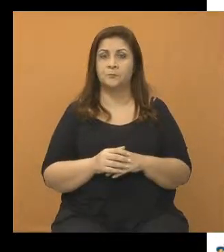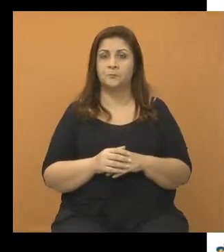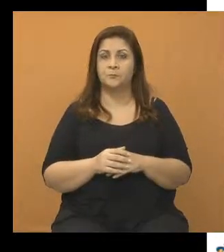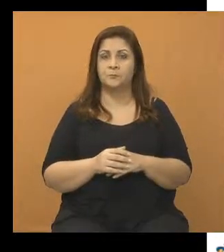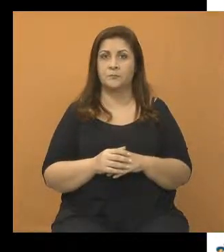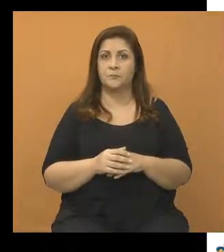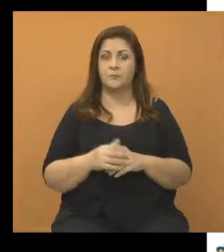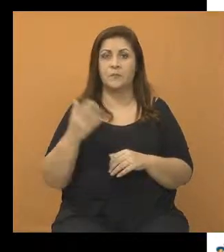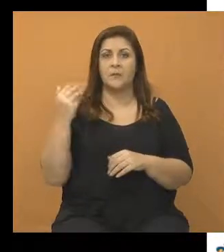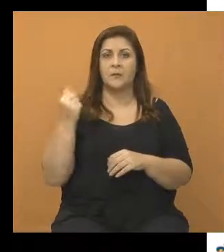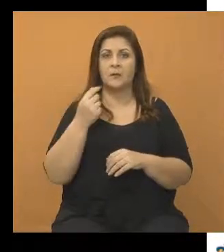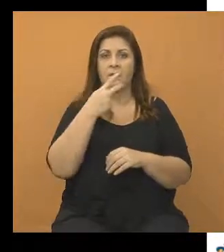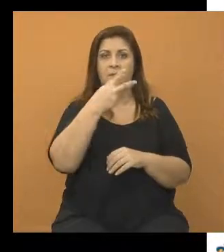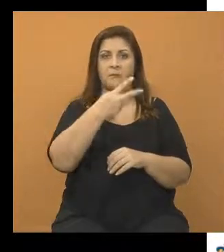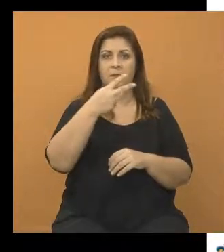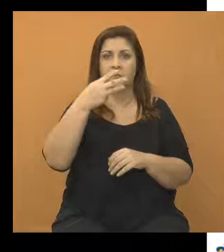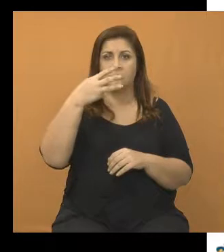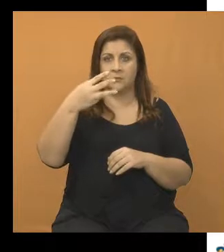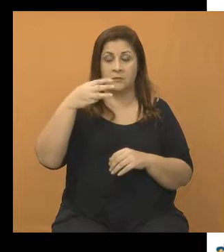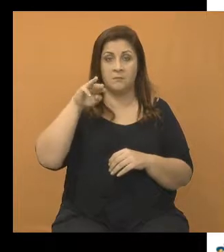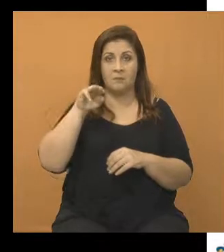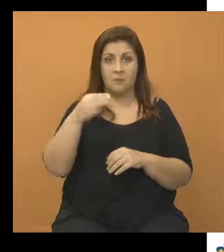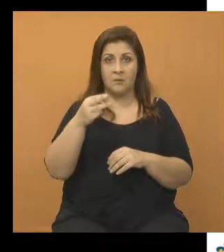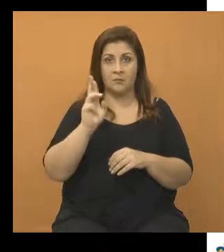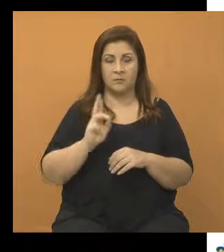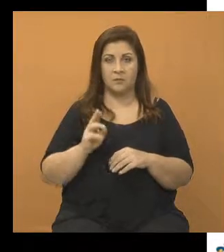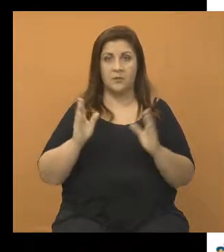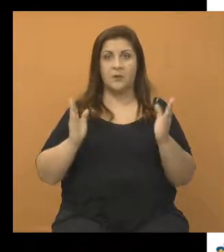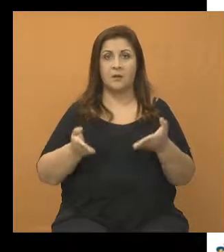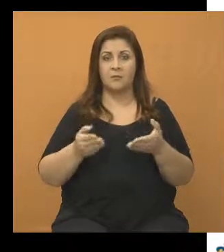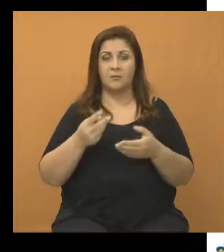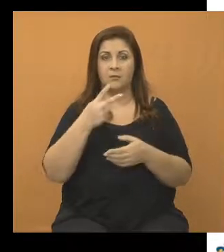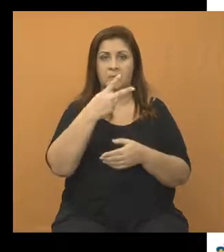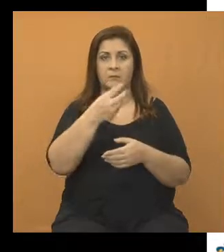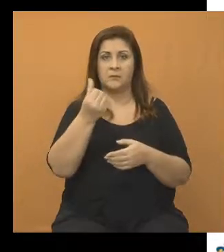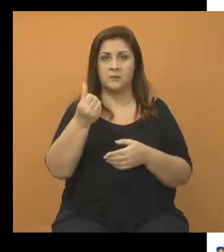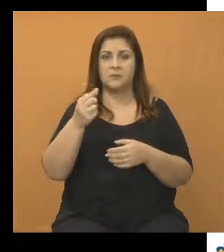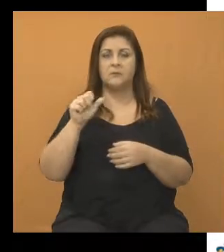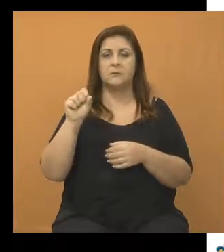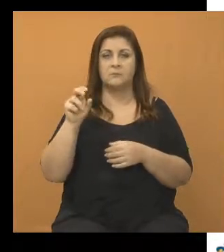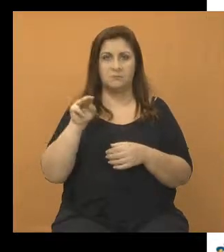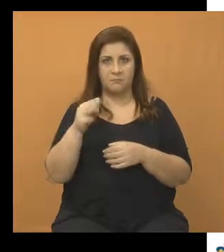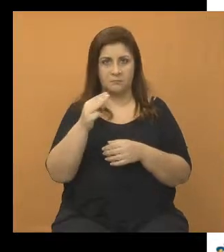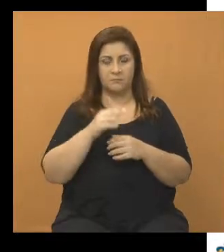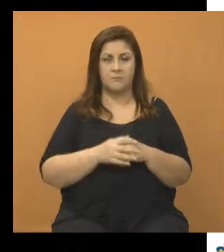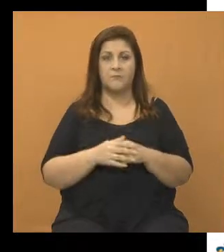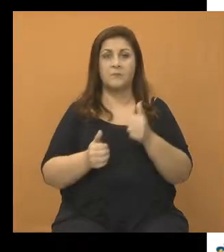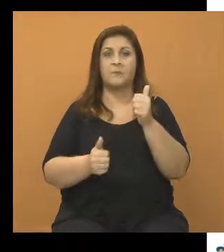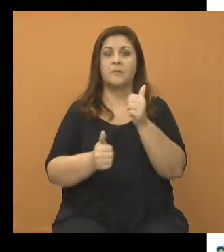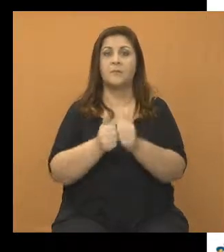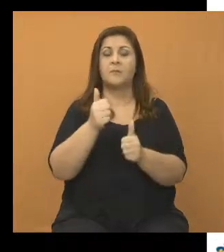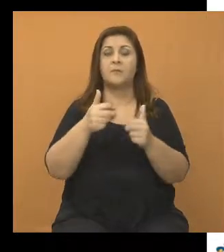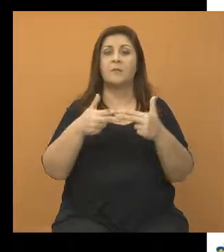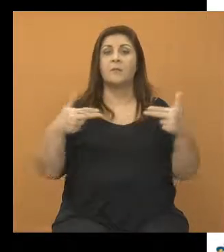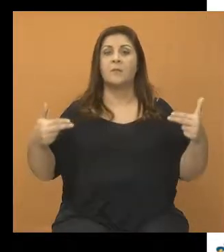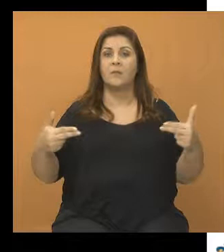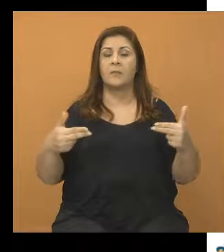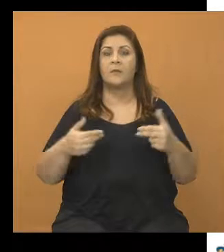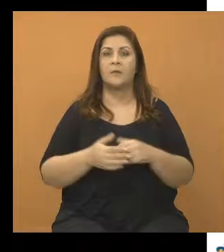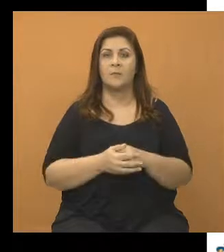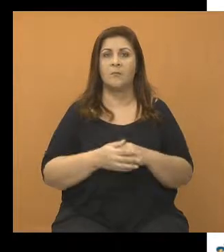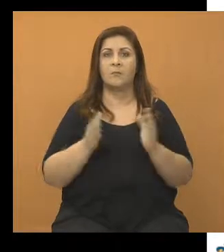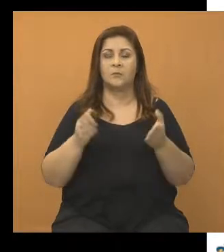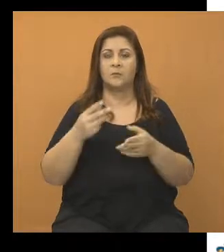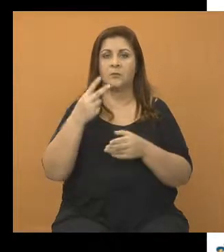sai de 23 milhões para 26 milhões na assistência. O esporte salta de 10.300 para